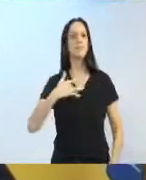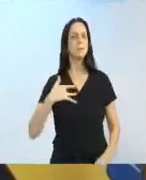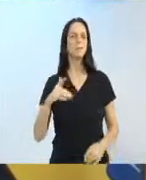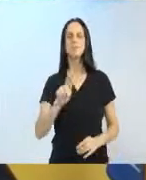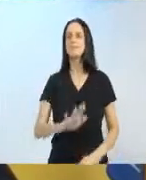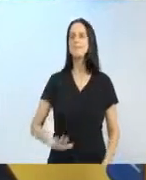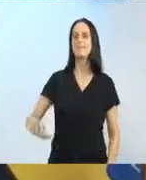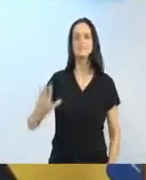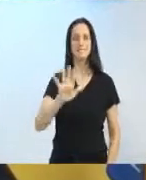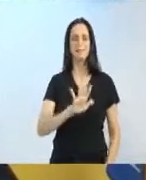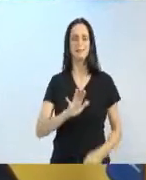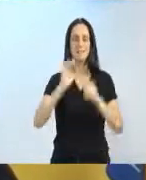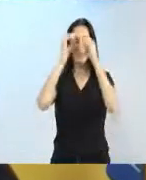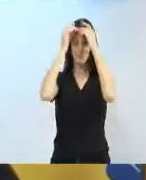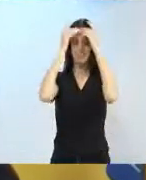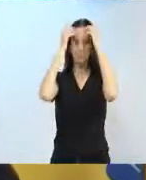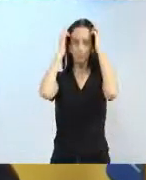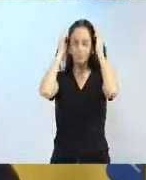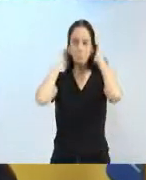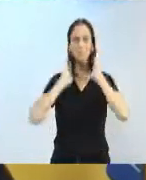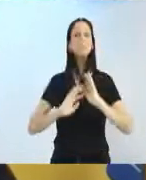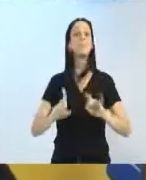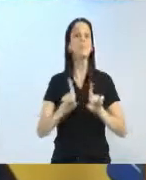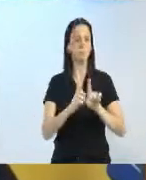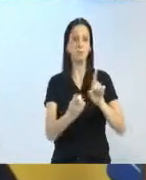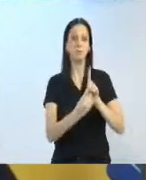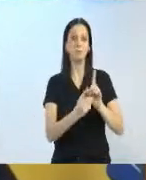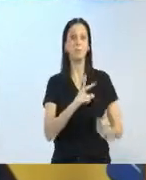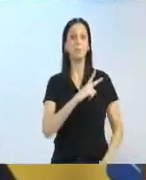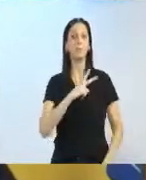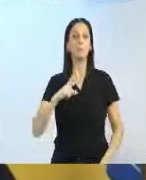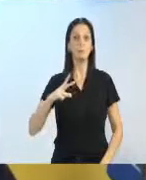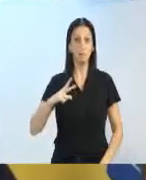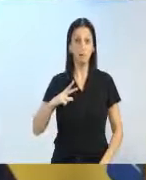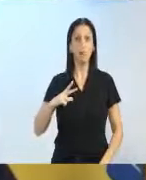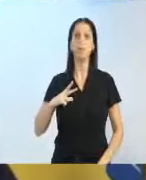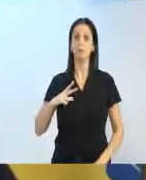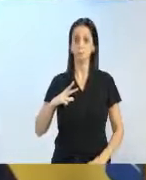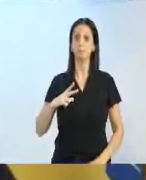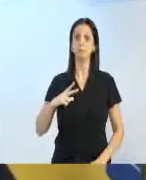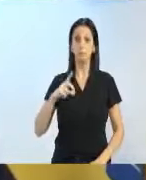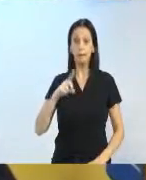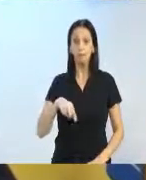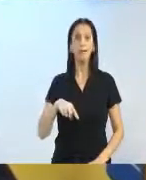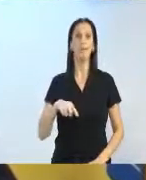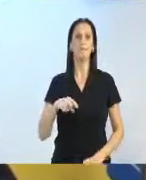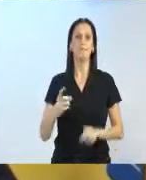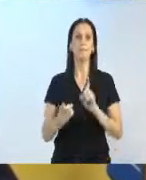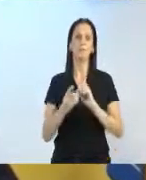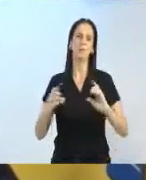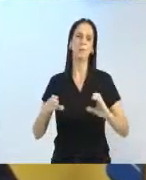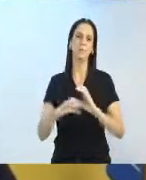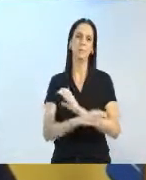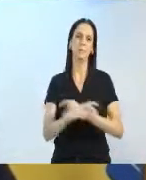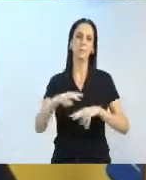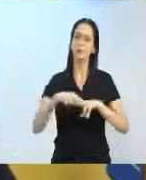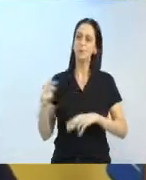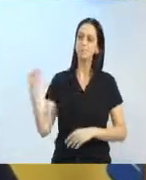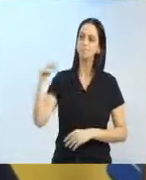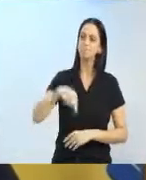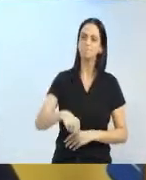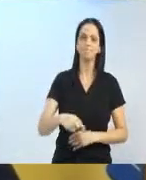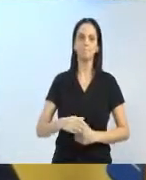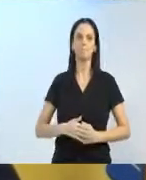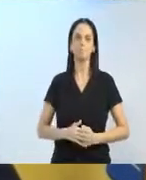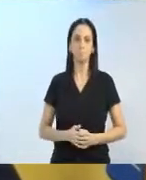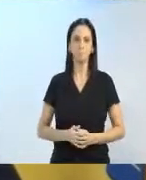né? No atendimento aos pacientes de uma forma integral. E é por isso que nós estamos aqui. Existe uma pequena